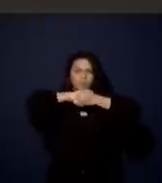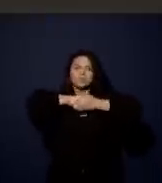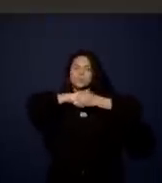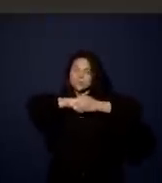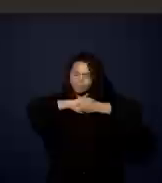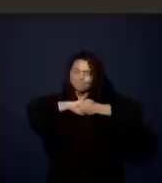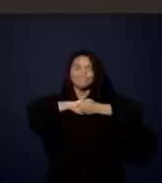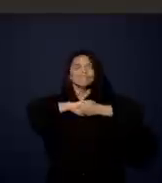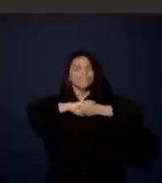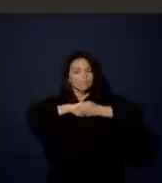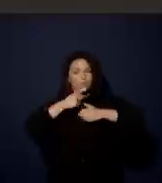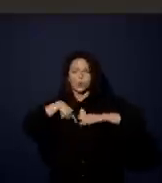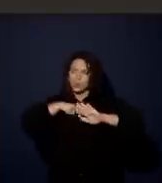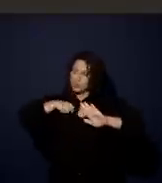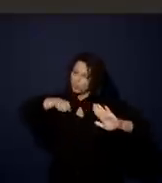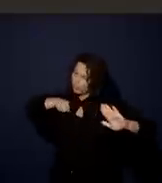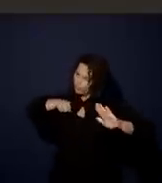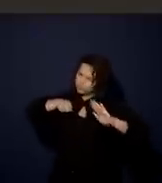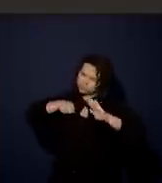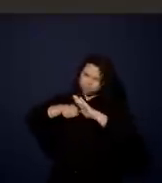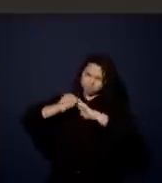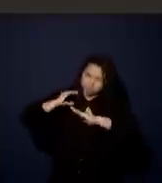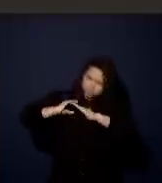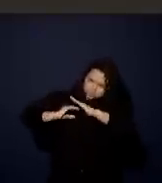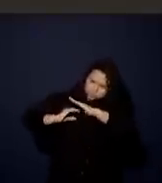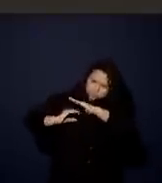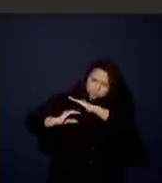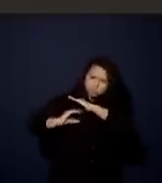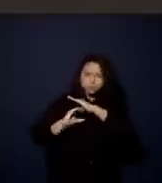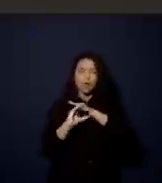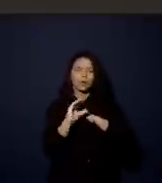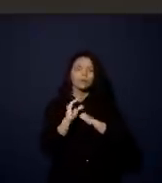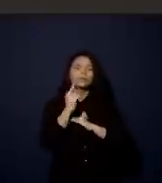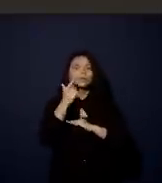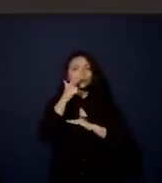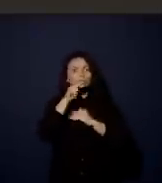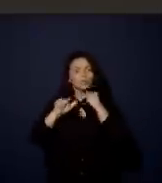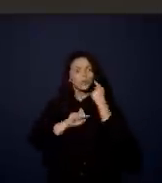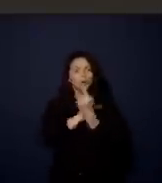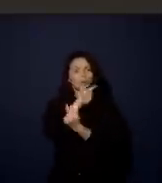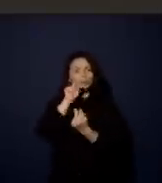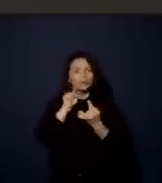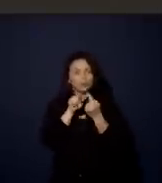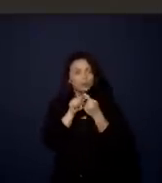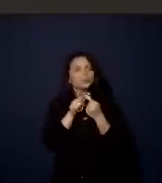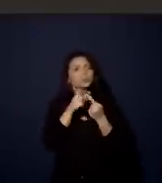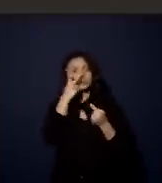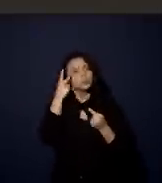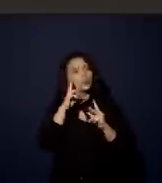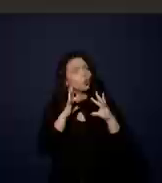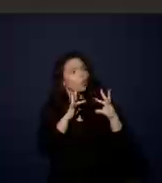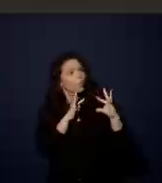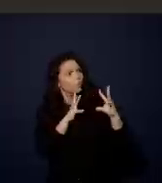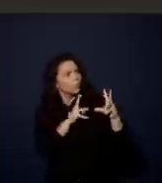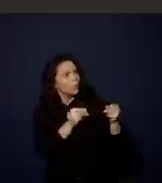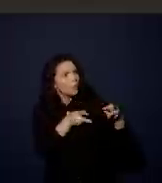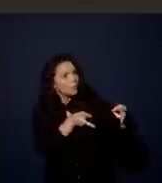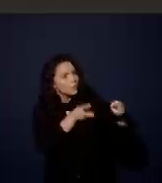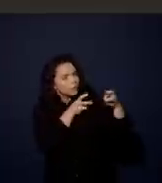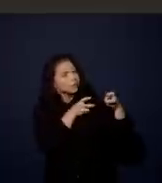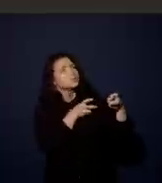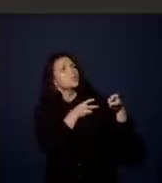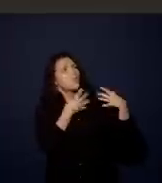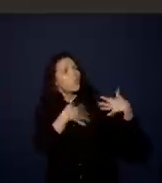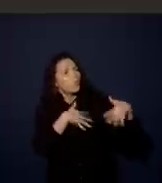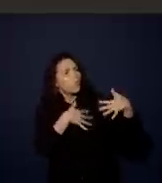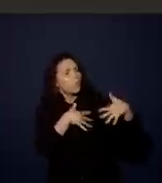de um grande investimento é que resultou acho que não uma percepção de qualidade numa